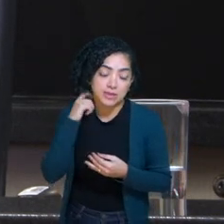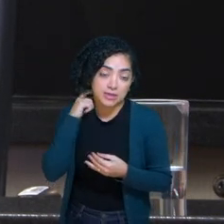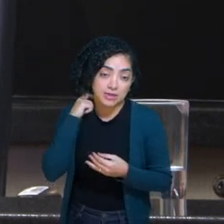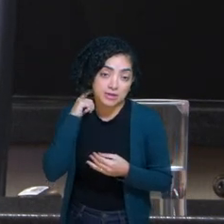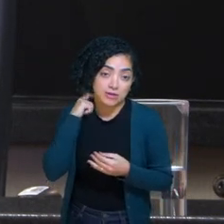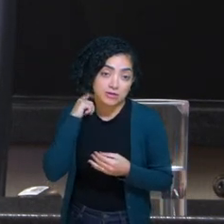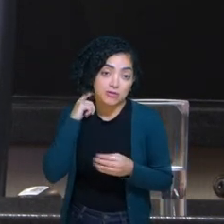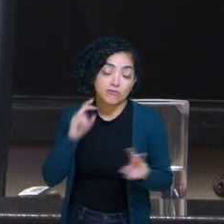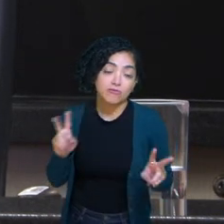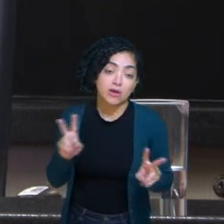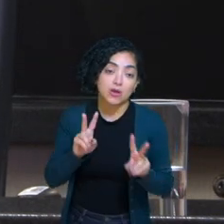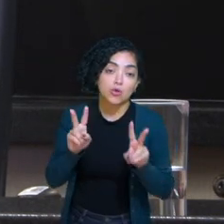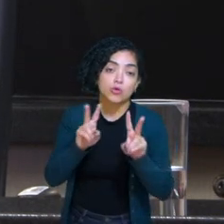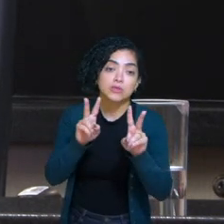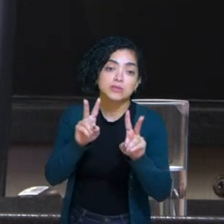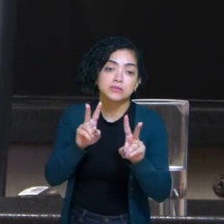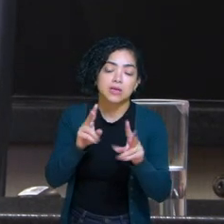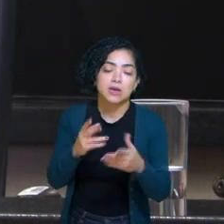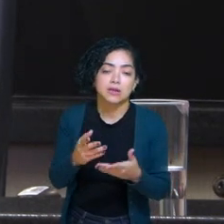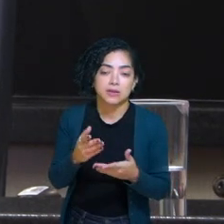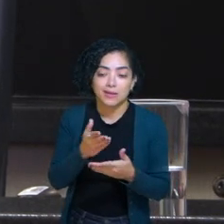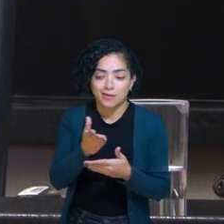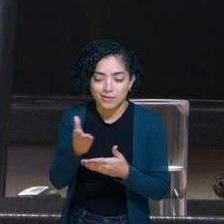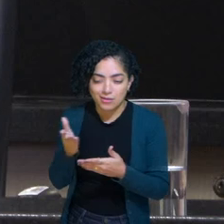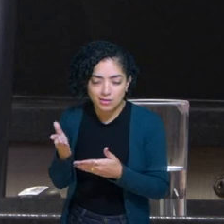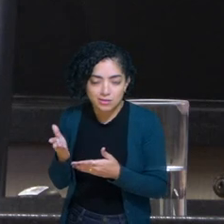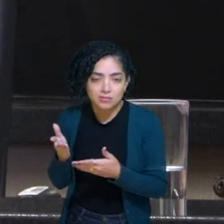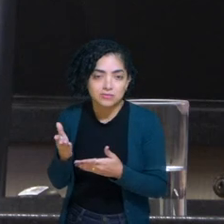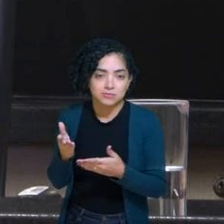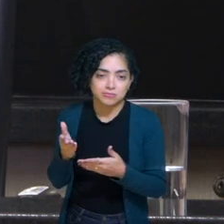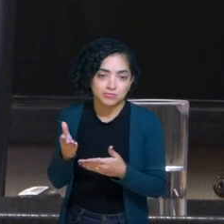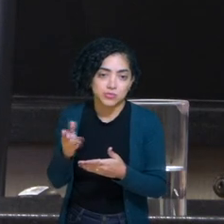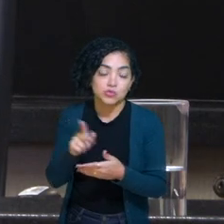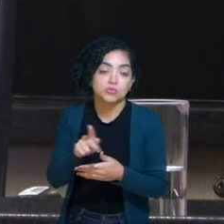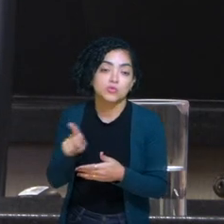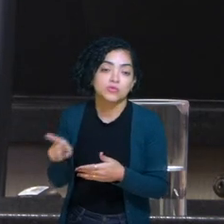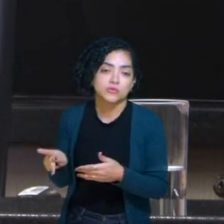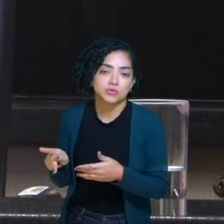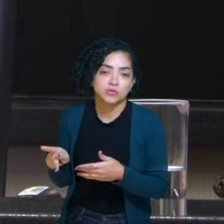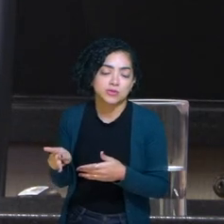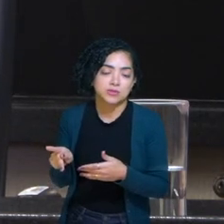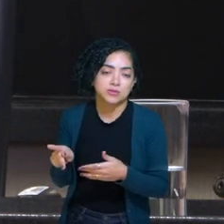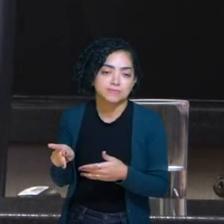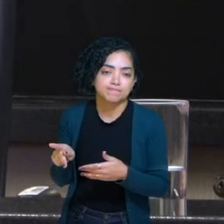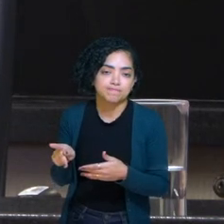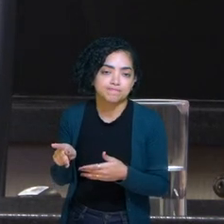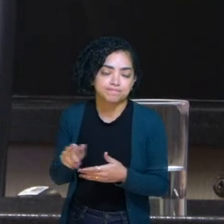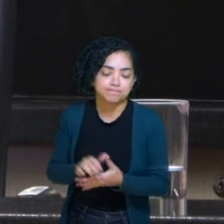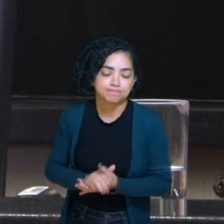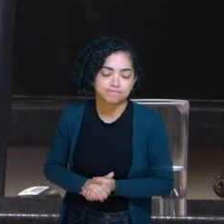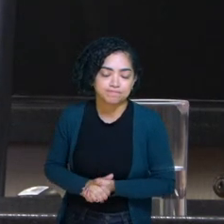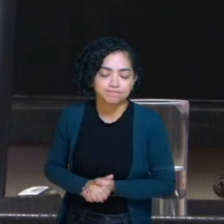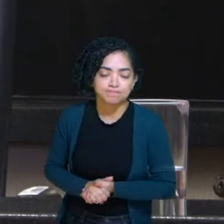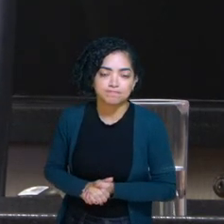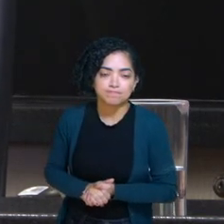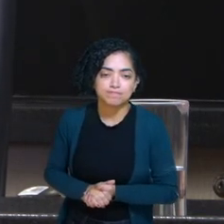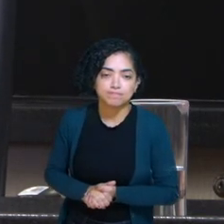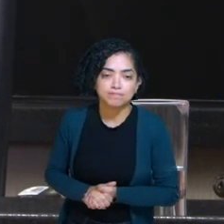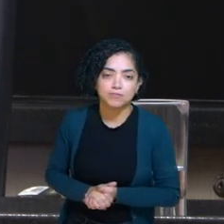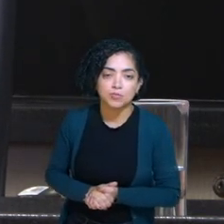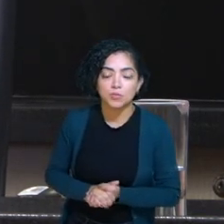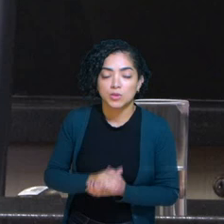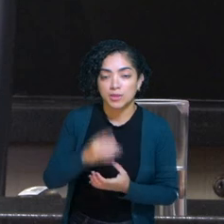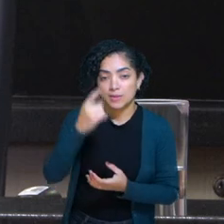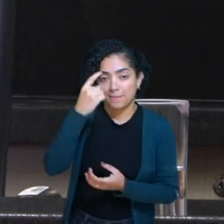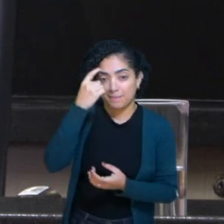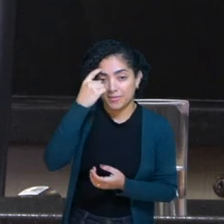valorizar a carreira docente tá E aqui pensando